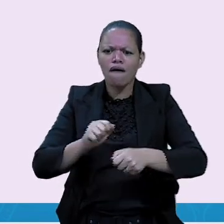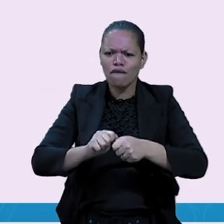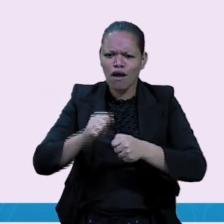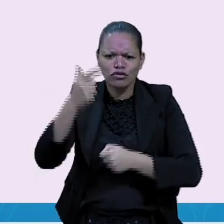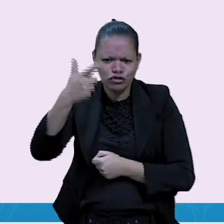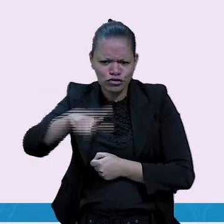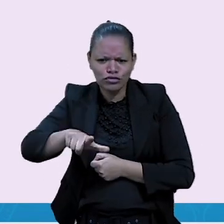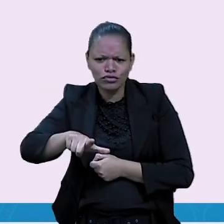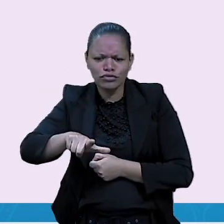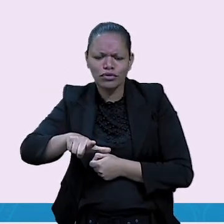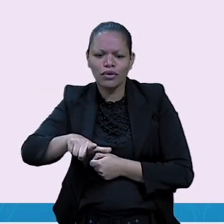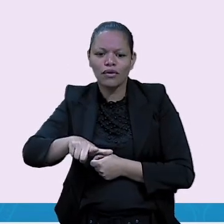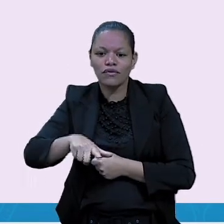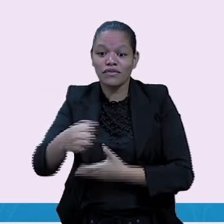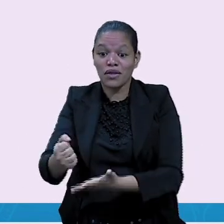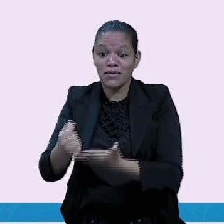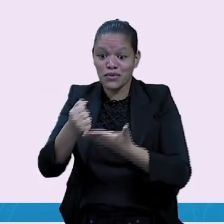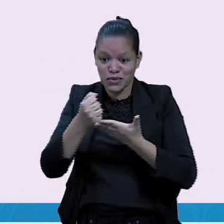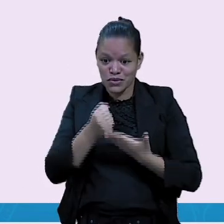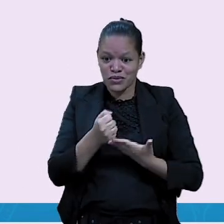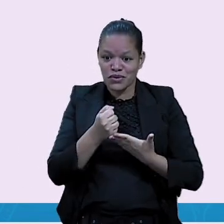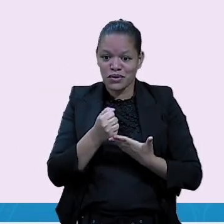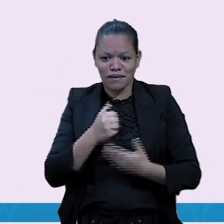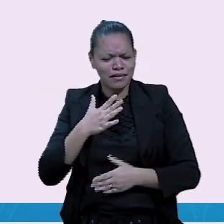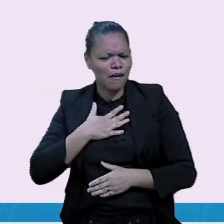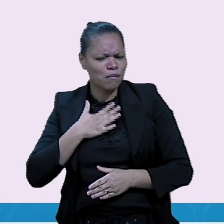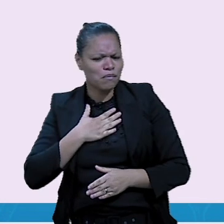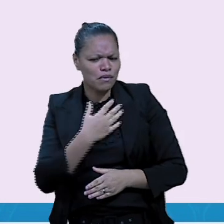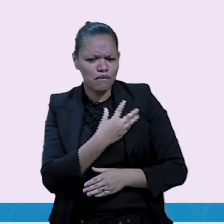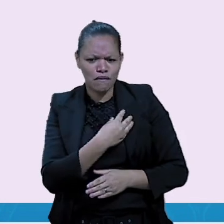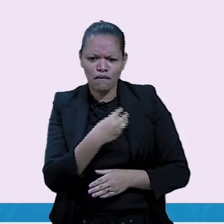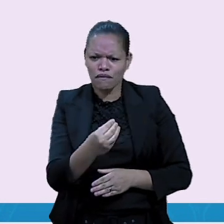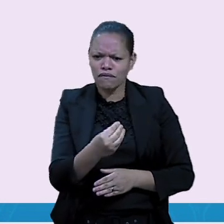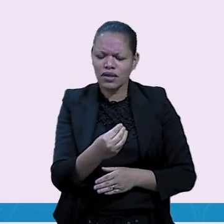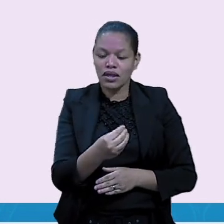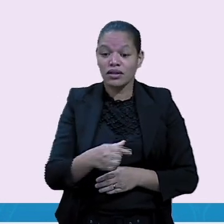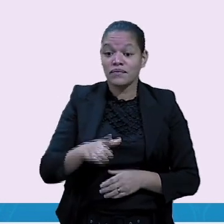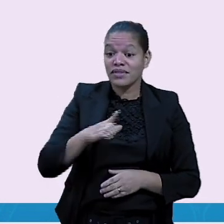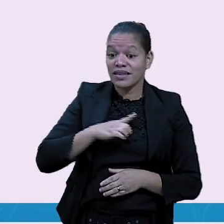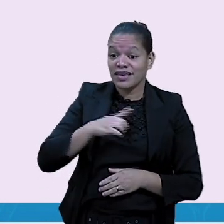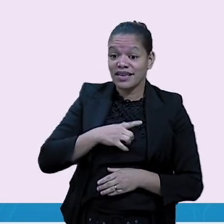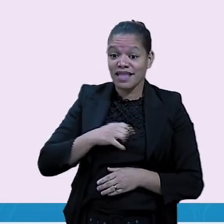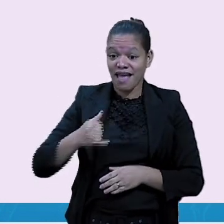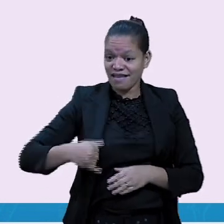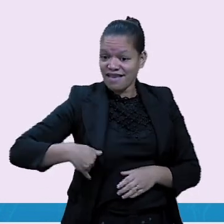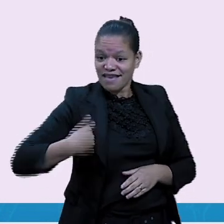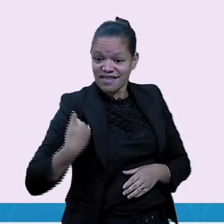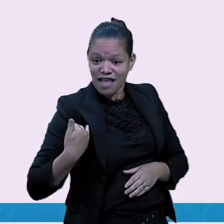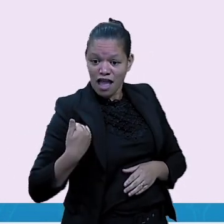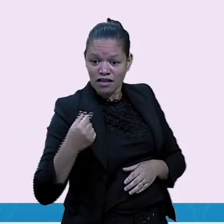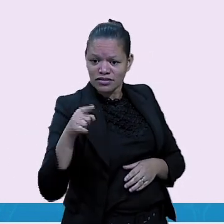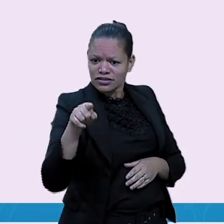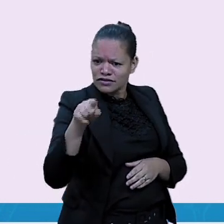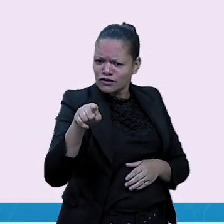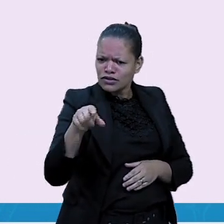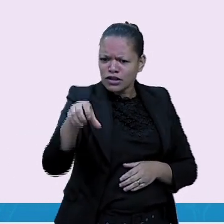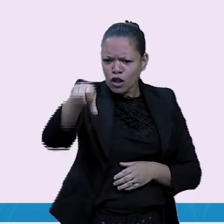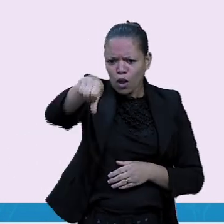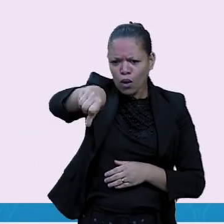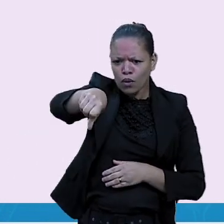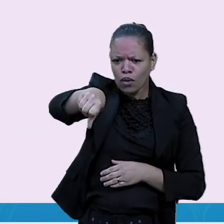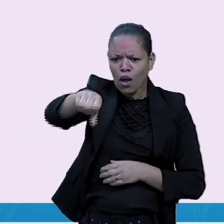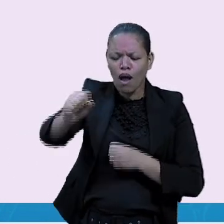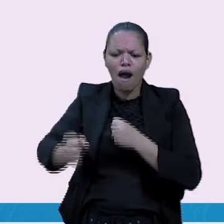professora trouxe como exemplo aqui para essa pergunta o meu filho. Ele tem a idade de vocês, 9 anos. E o meu filho, ele